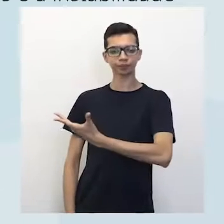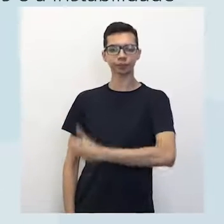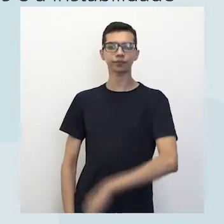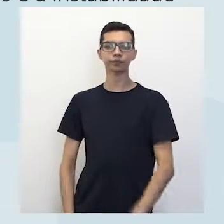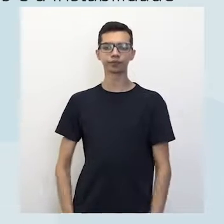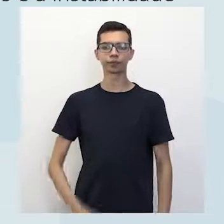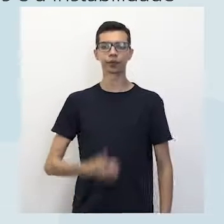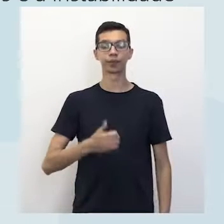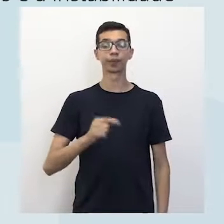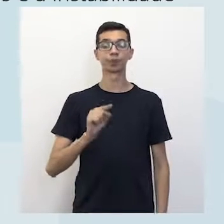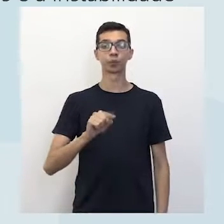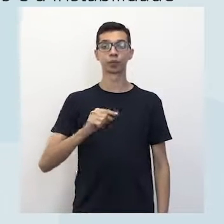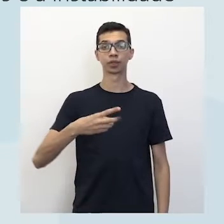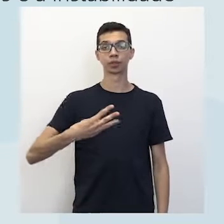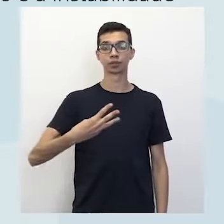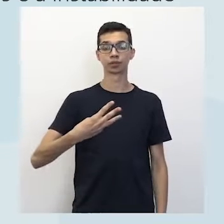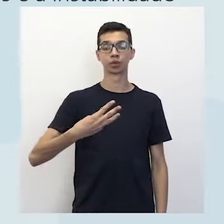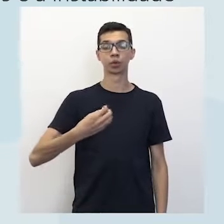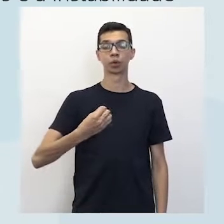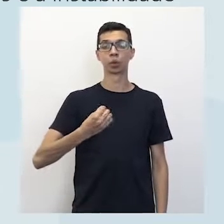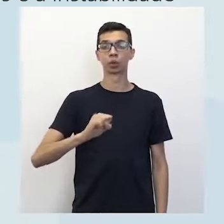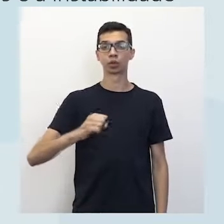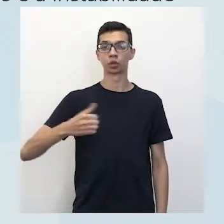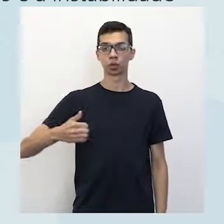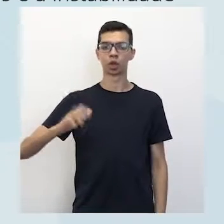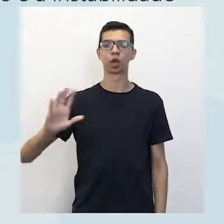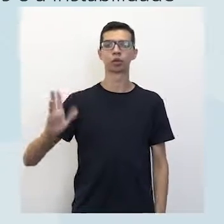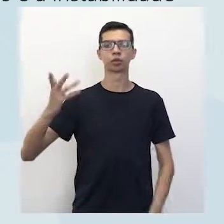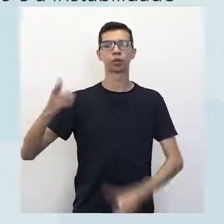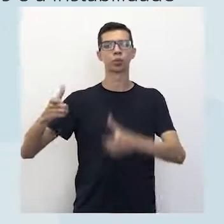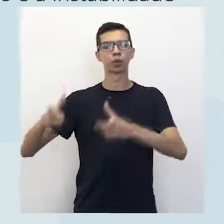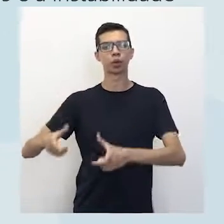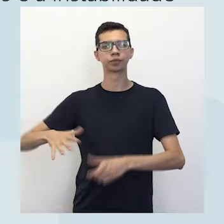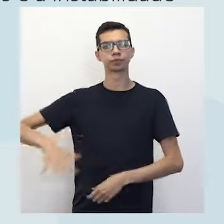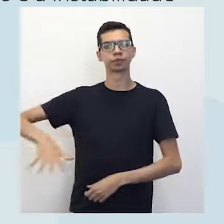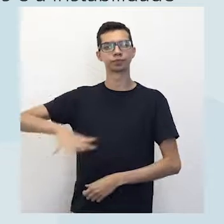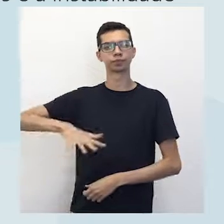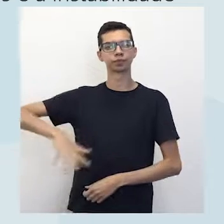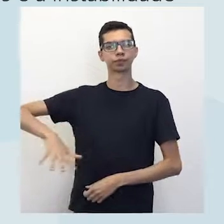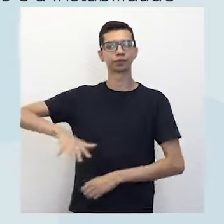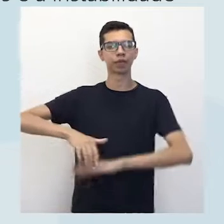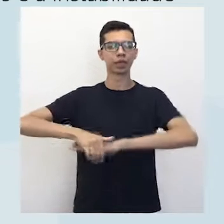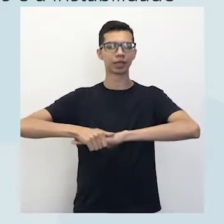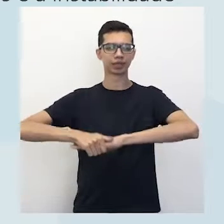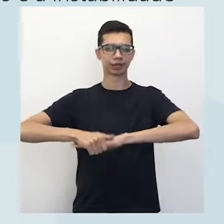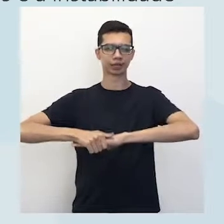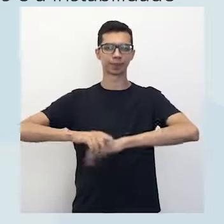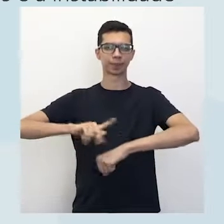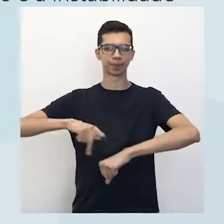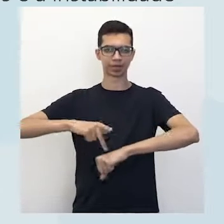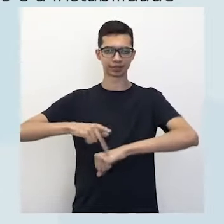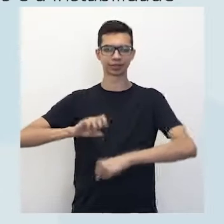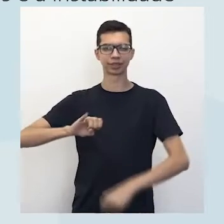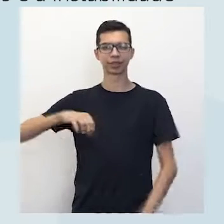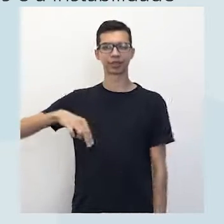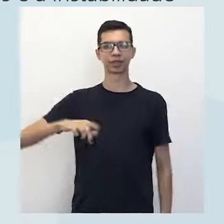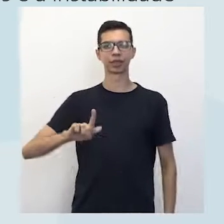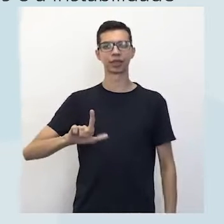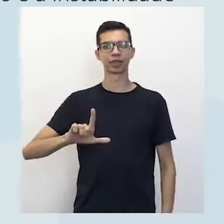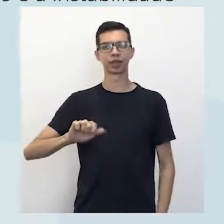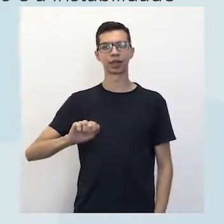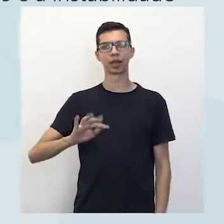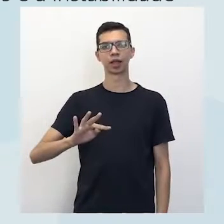1381, né, que aconteceu ali na região da Inglaterra, e esse Grande Levante teve várias causas, incluindo